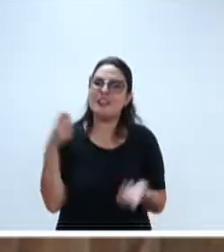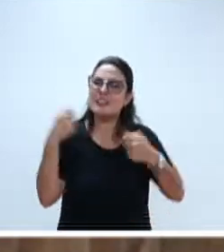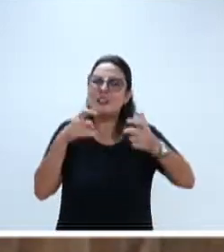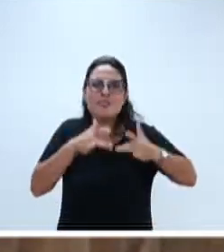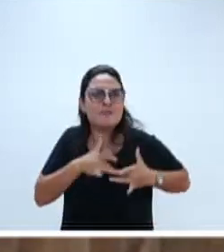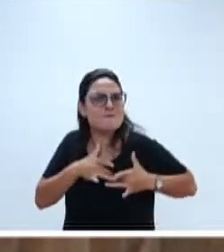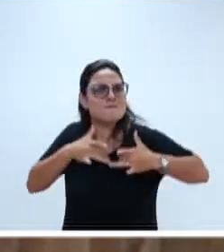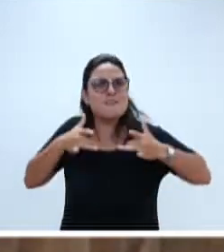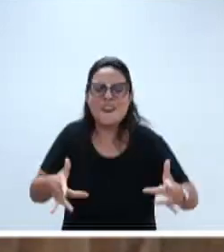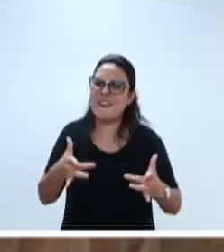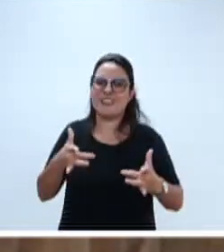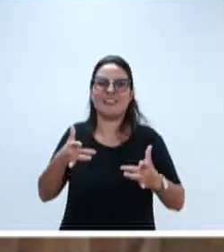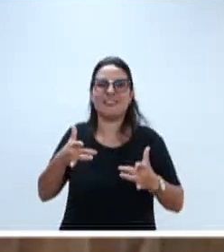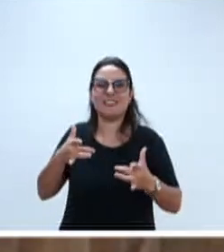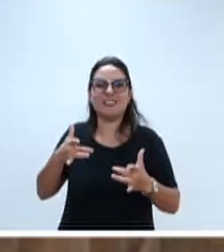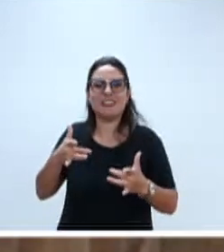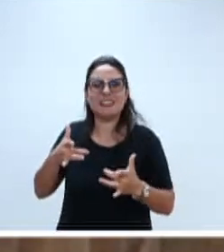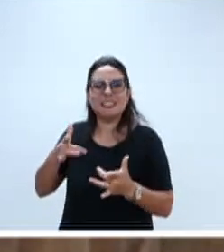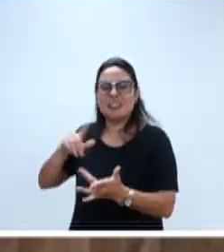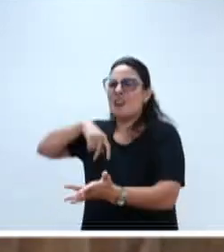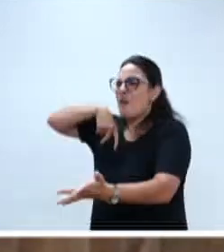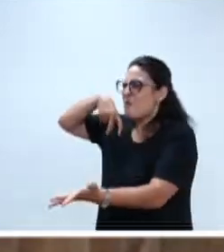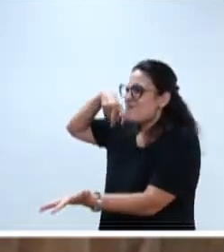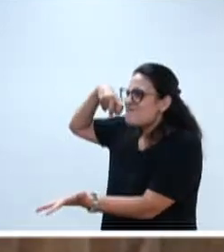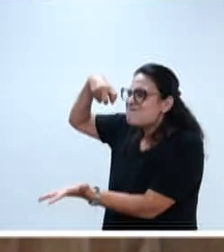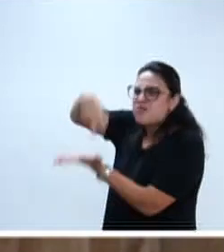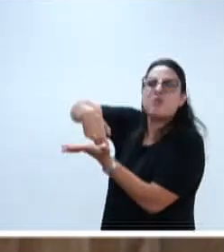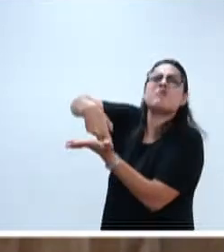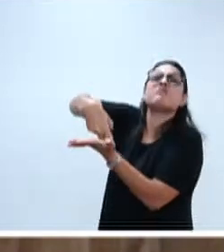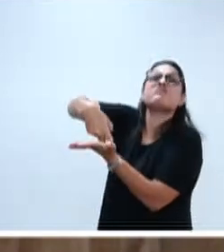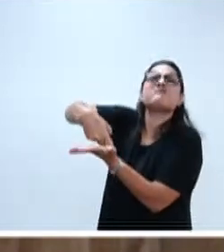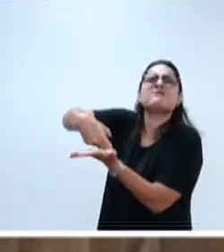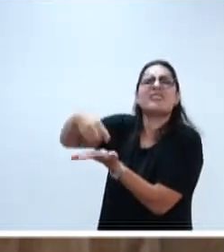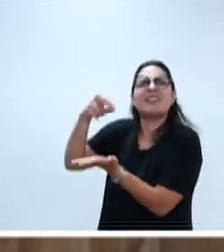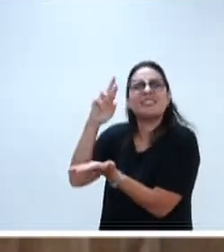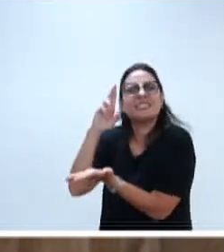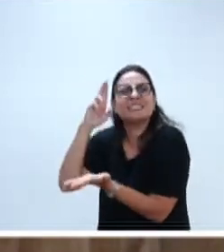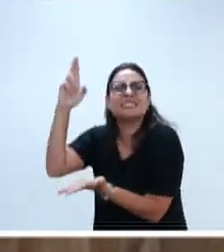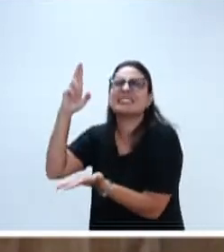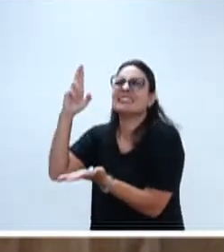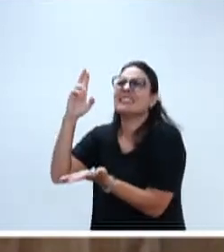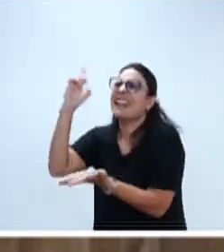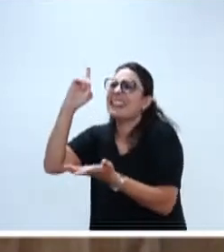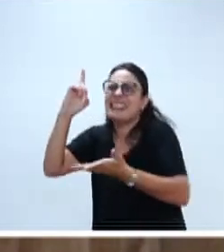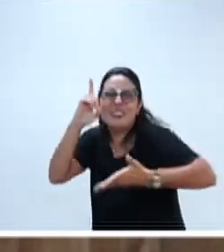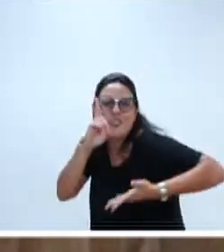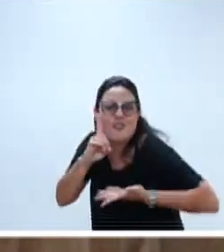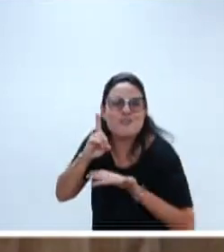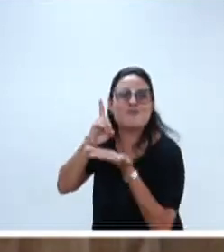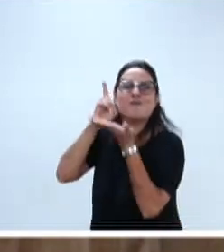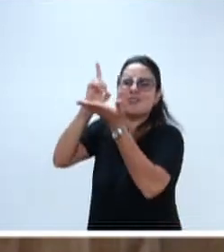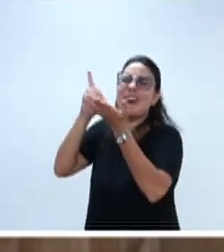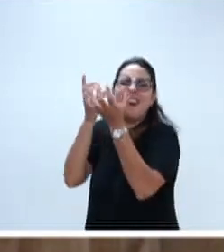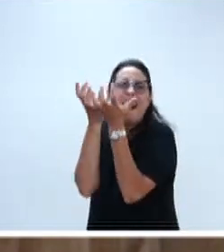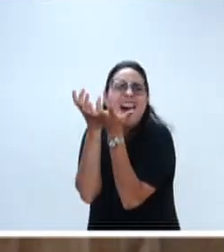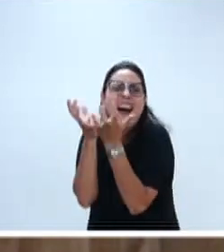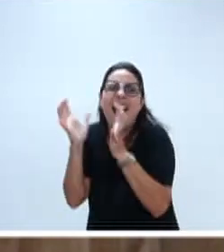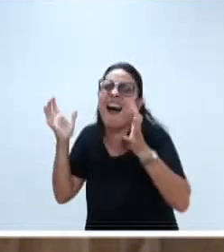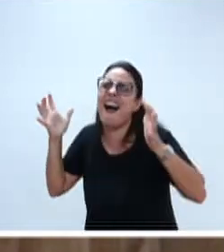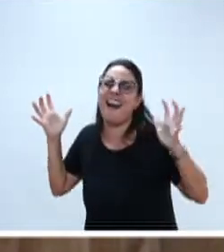desprendimento de se render diante do Senhor e declarar quão grande Ele é na nossa vida. A terceira